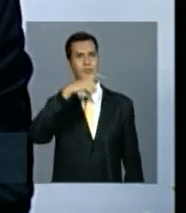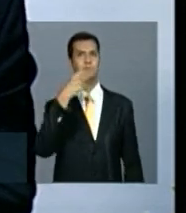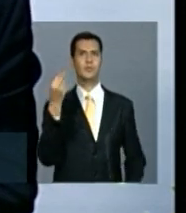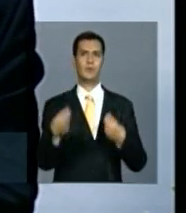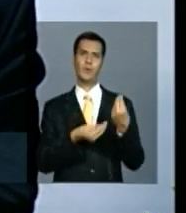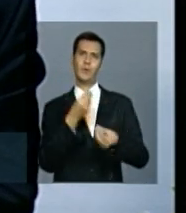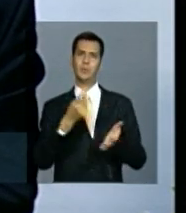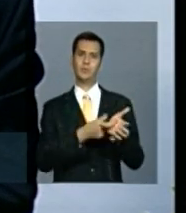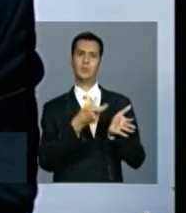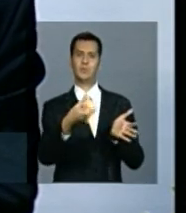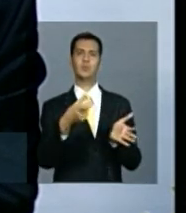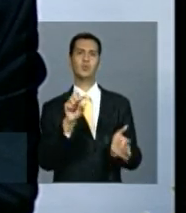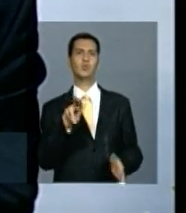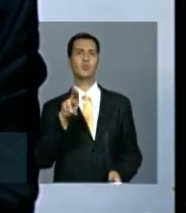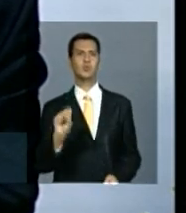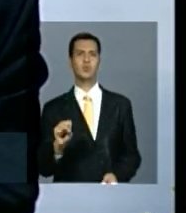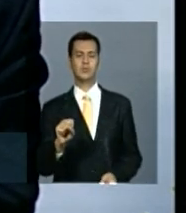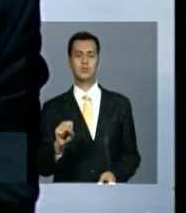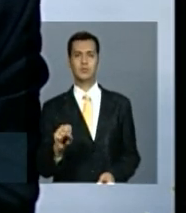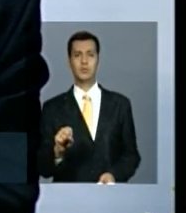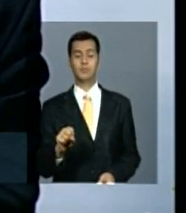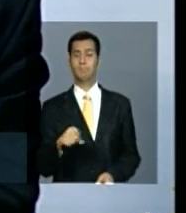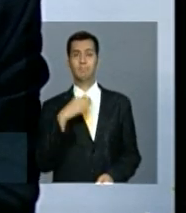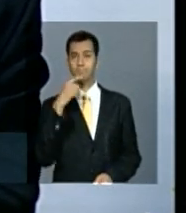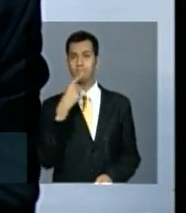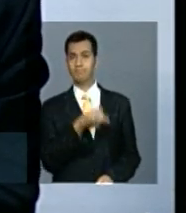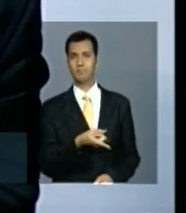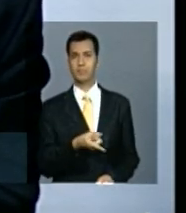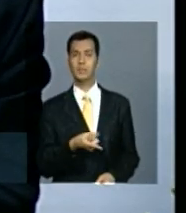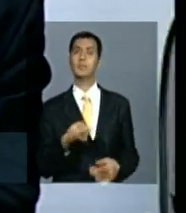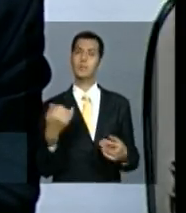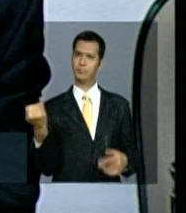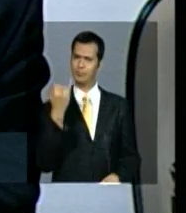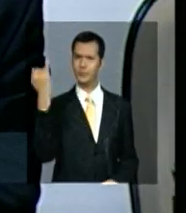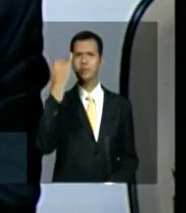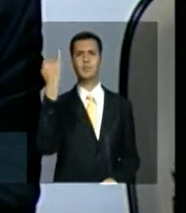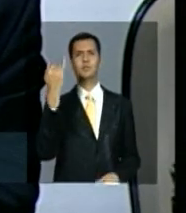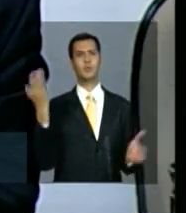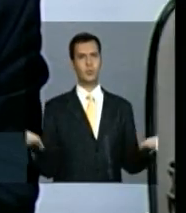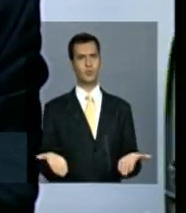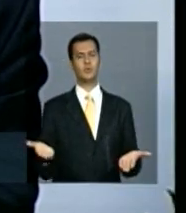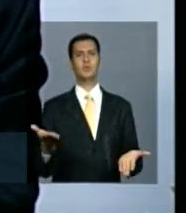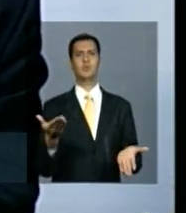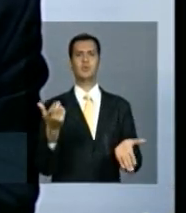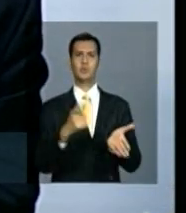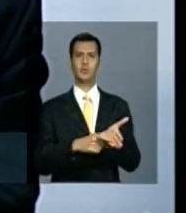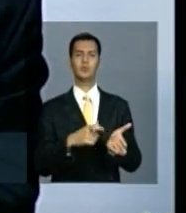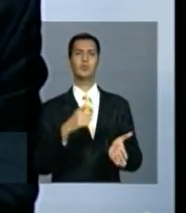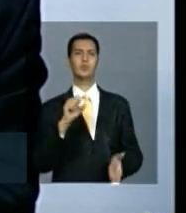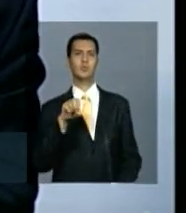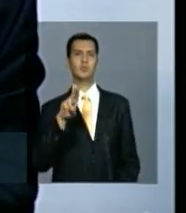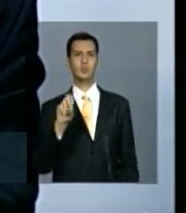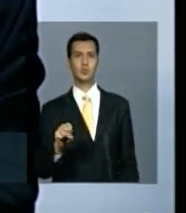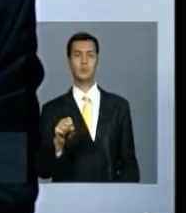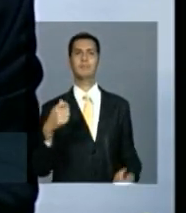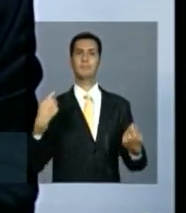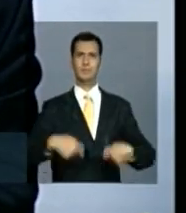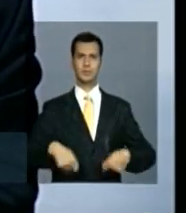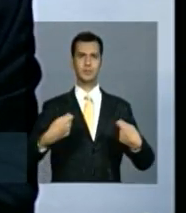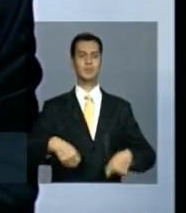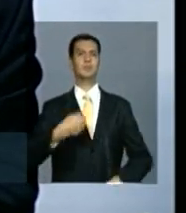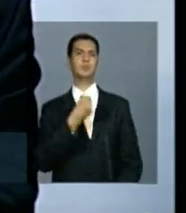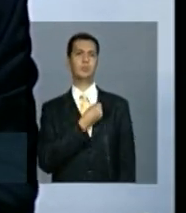número do cartão SUS que hoje é um número eh fundamental obrigatório para qualquer internação no Sistema Único de